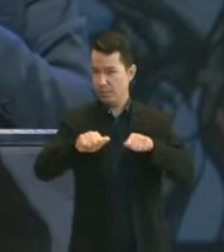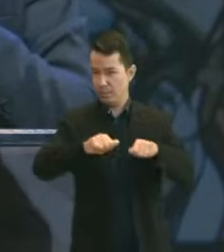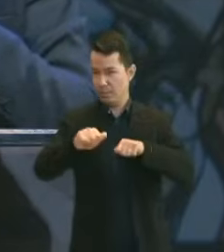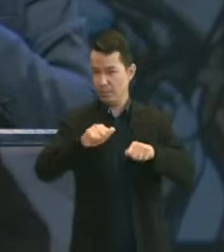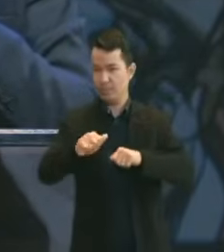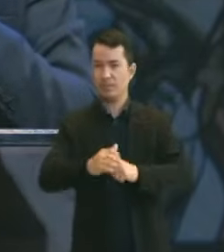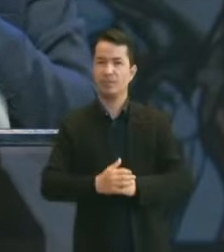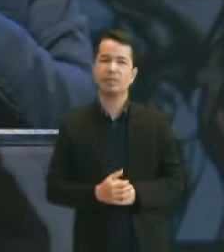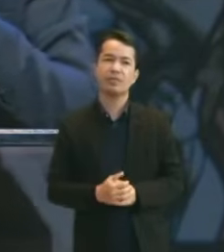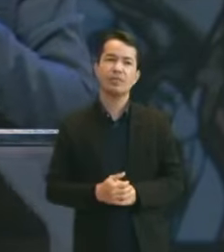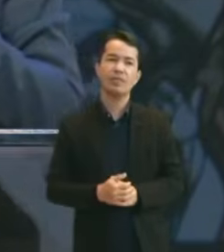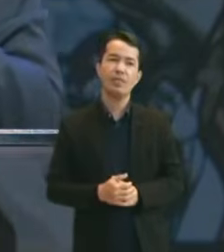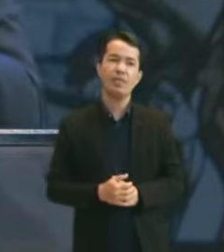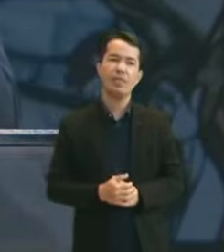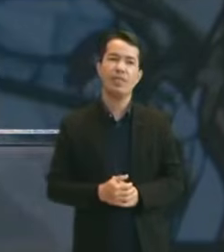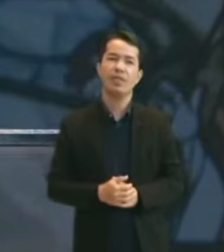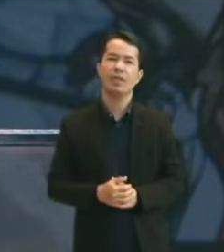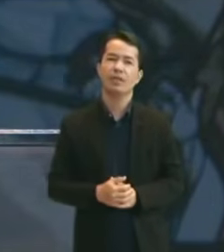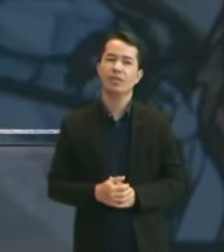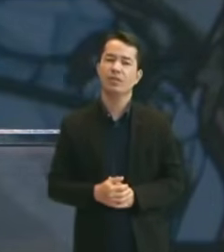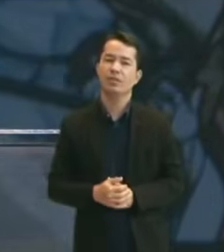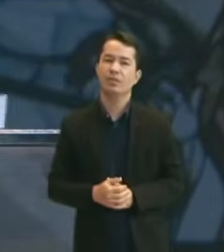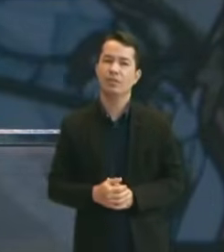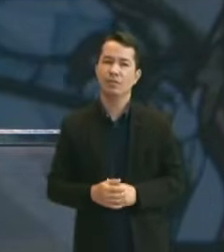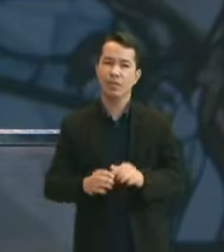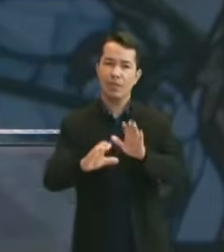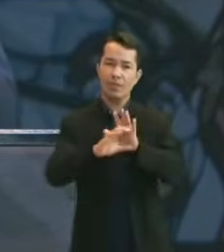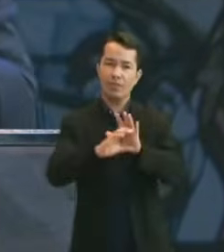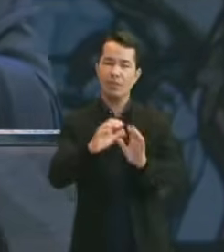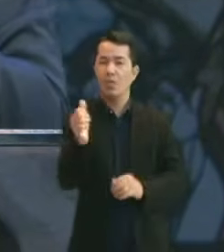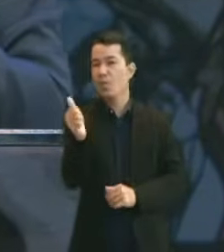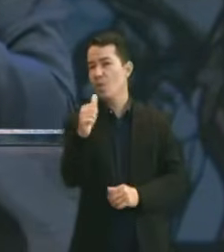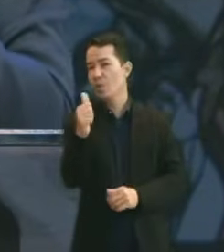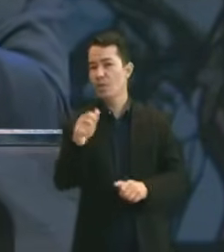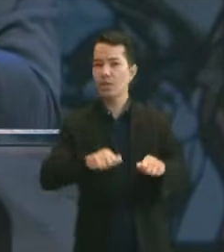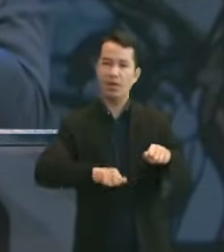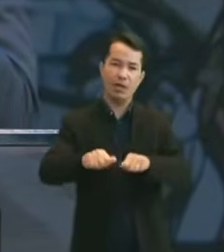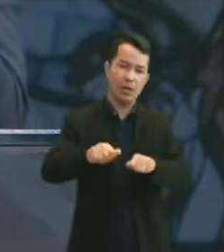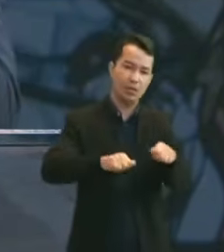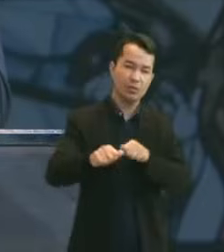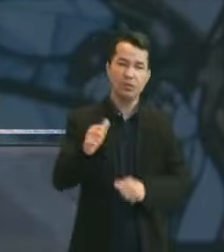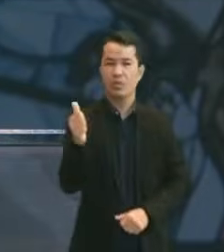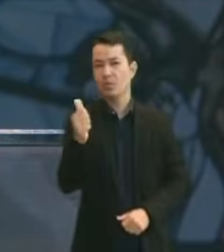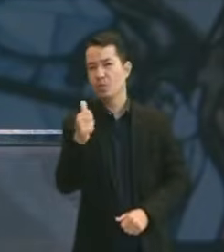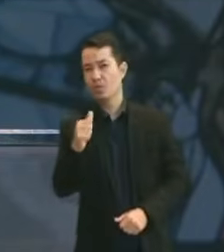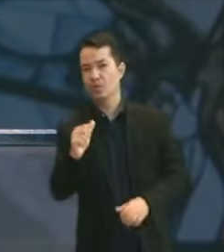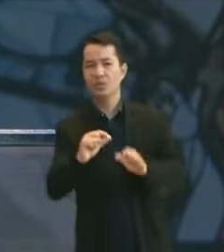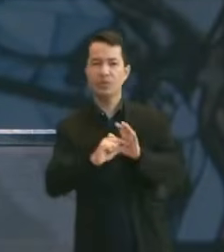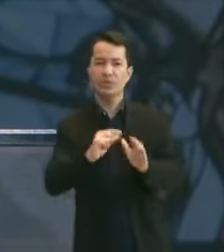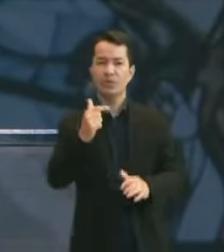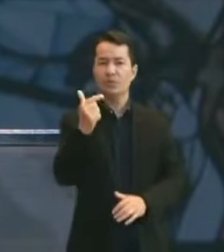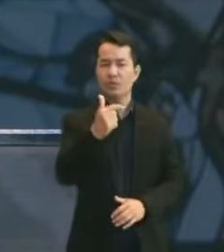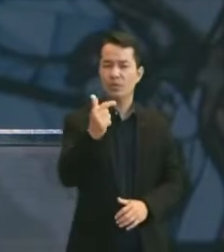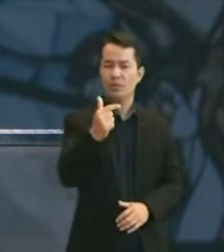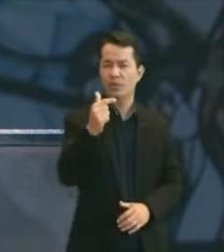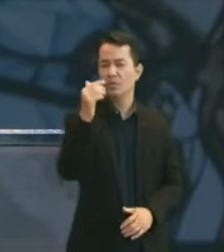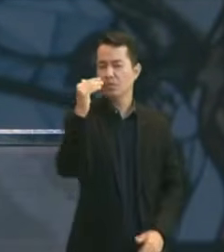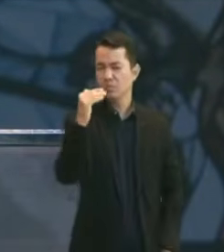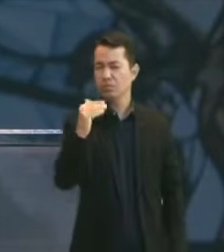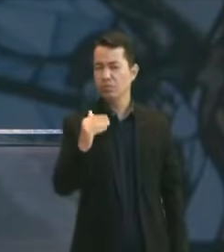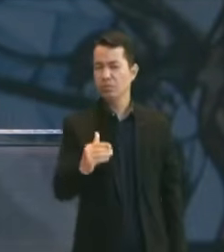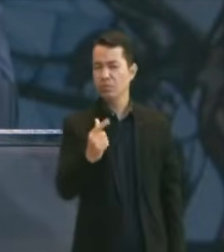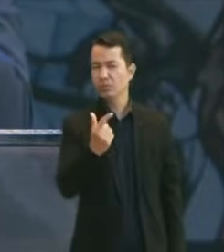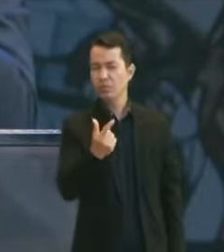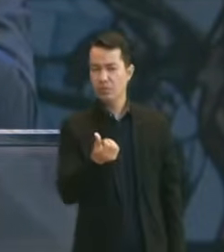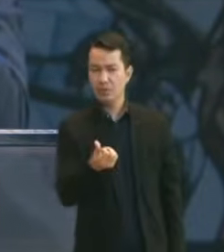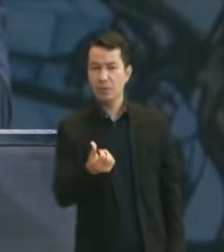algumas páginazinhas da sua Bíblia. Para Atos 11, 22 a 26. Quando Barnabé se encontra